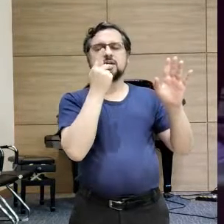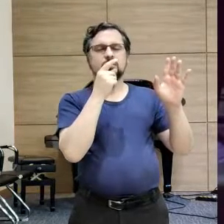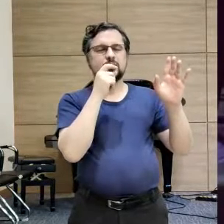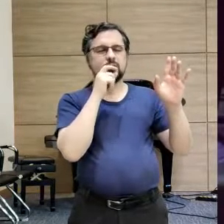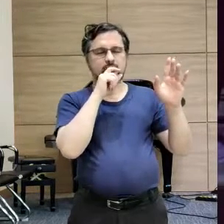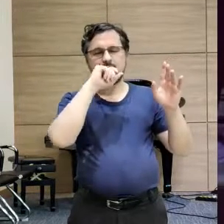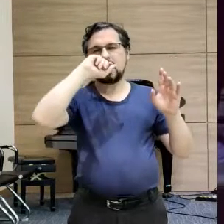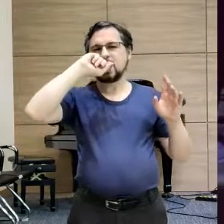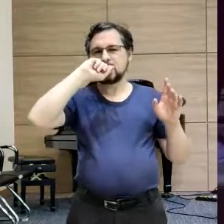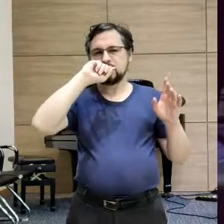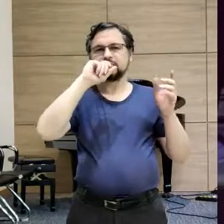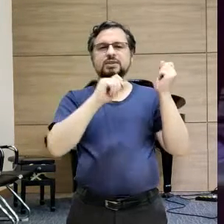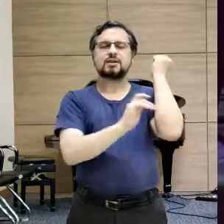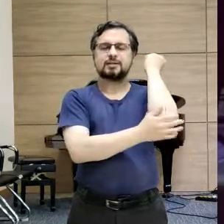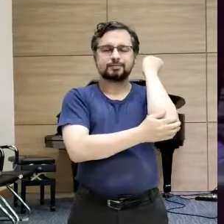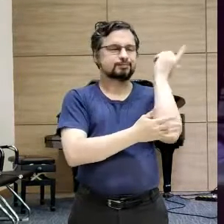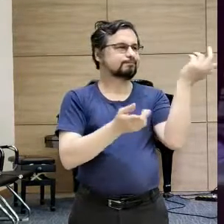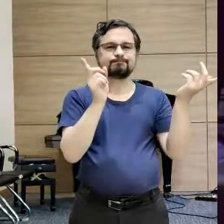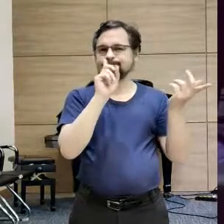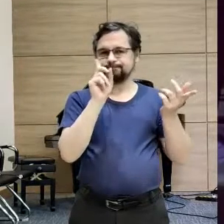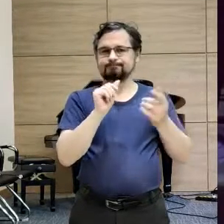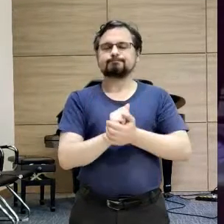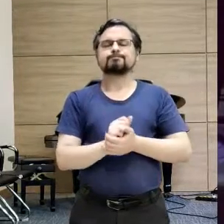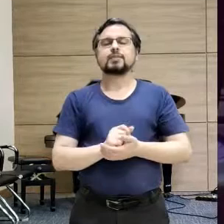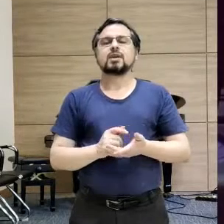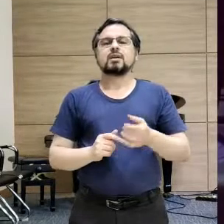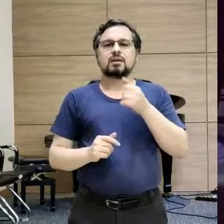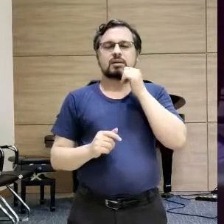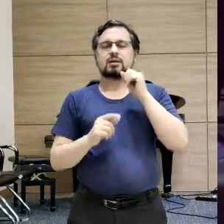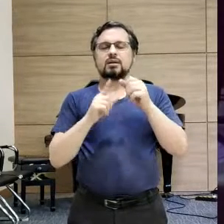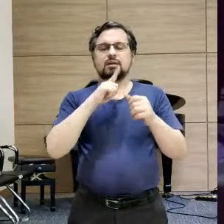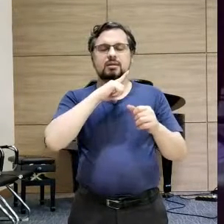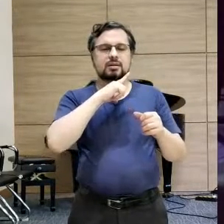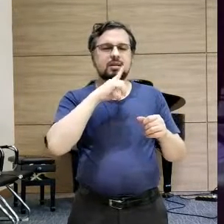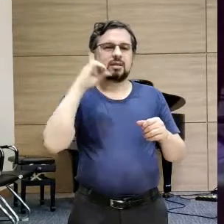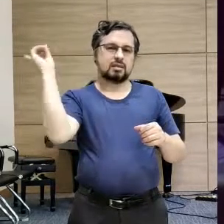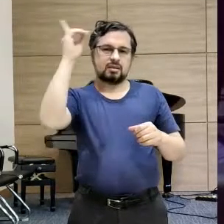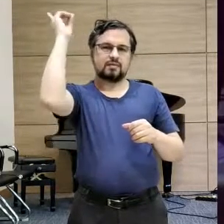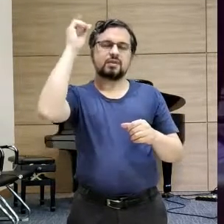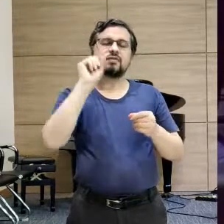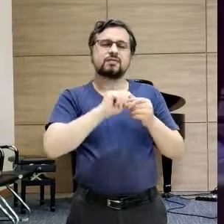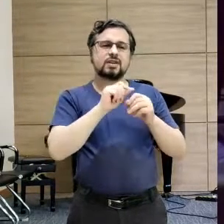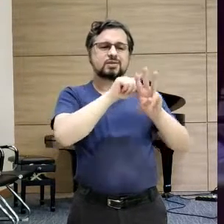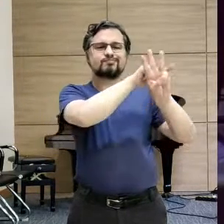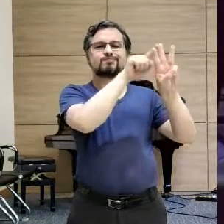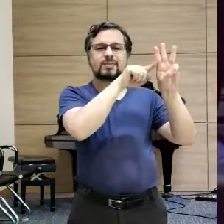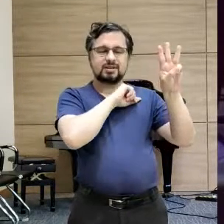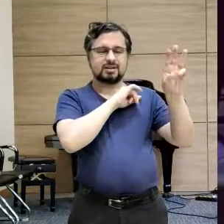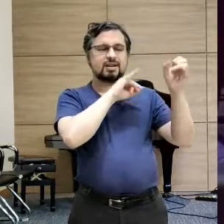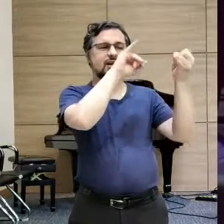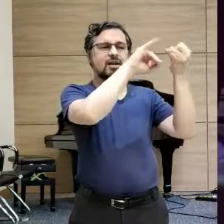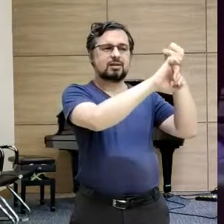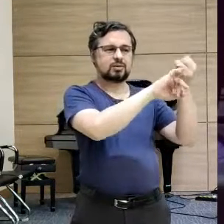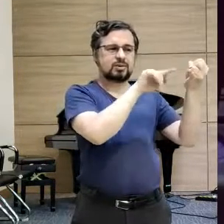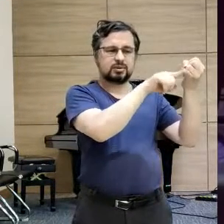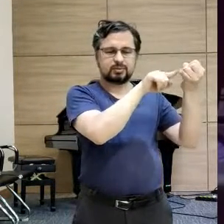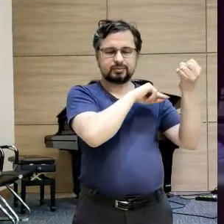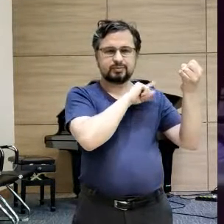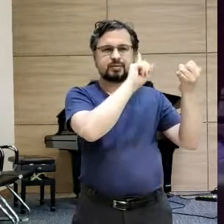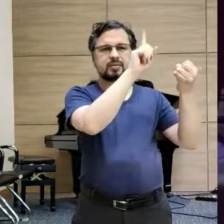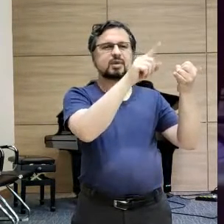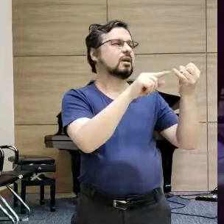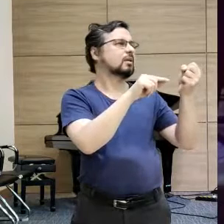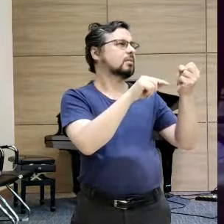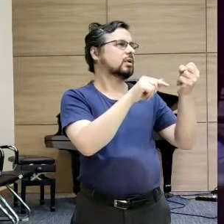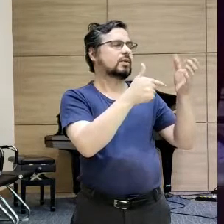as 3 transgressões. Ele adulterou, na sequência ele matou,